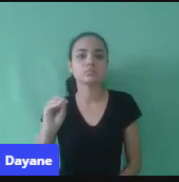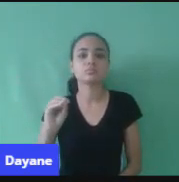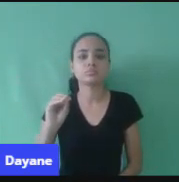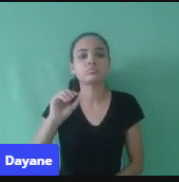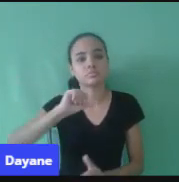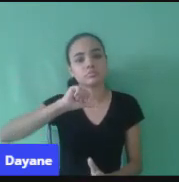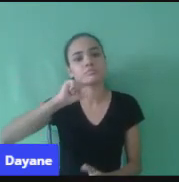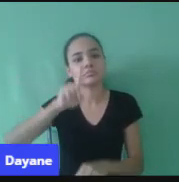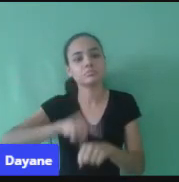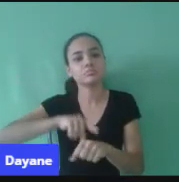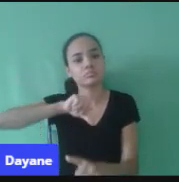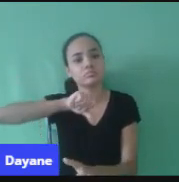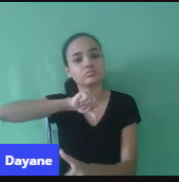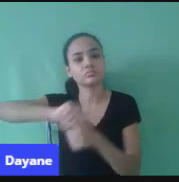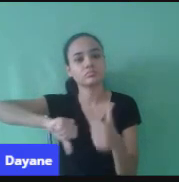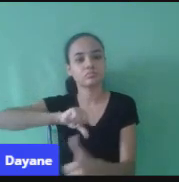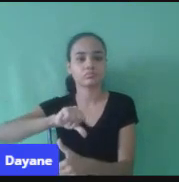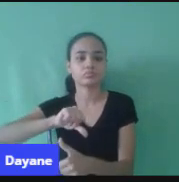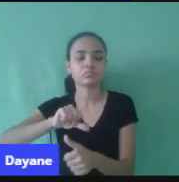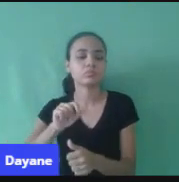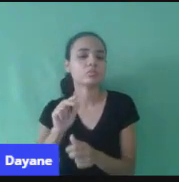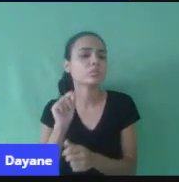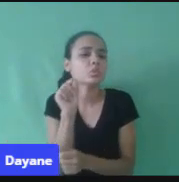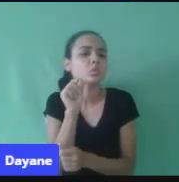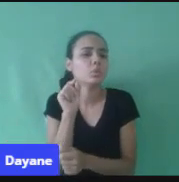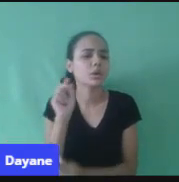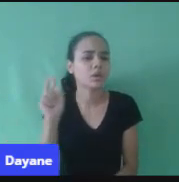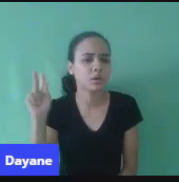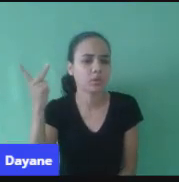né? E o que é o híbrido?